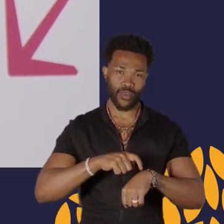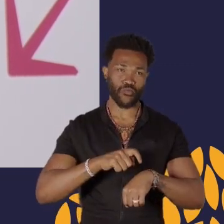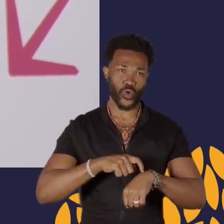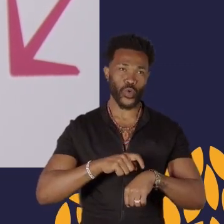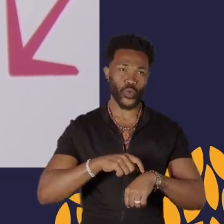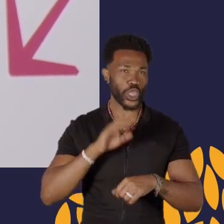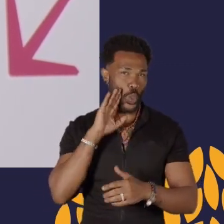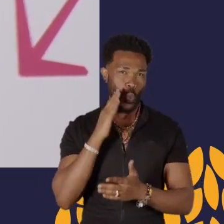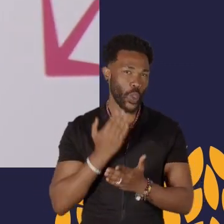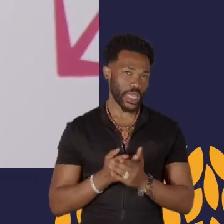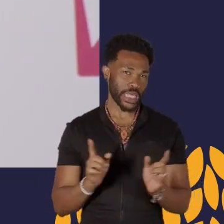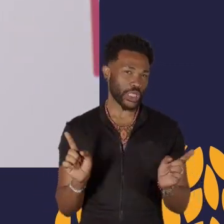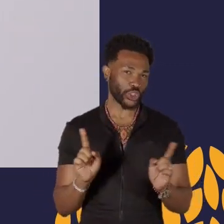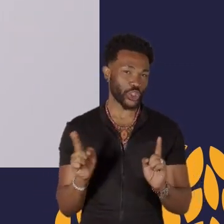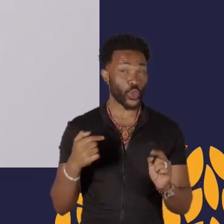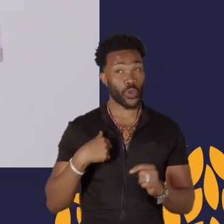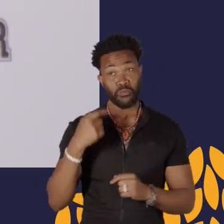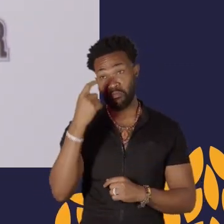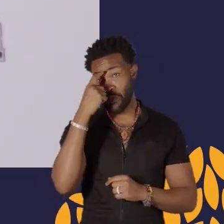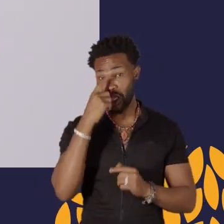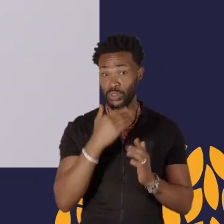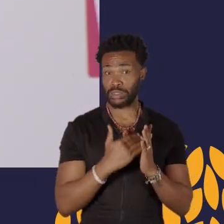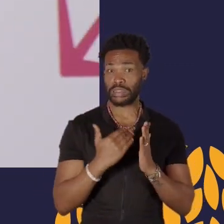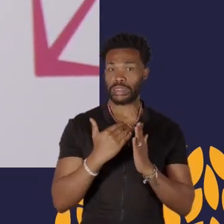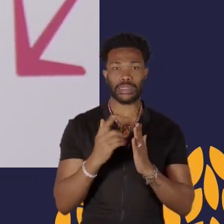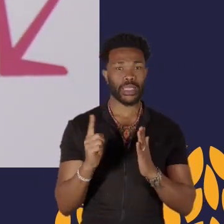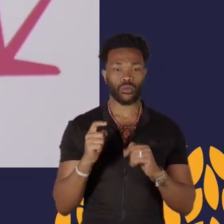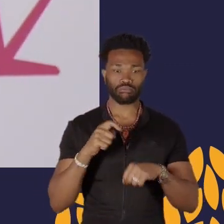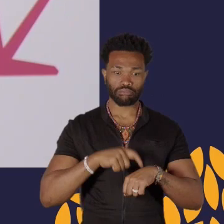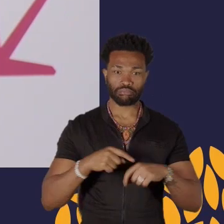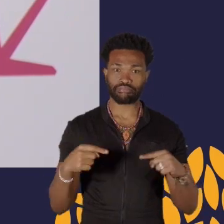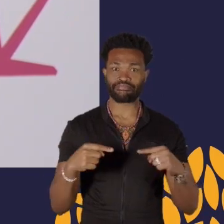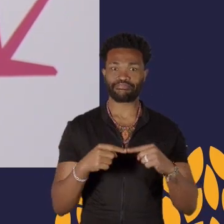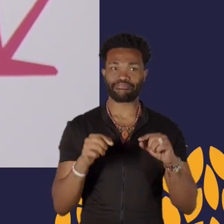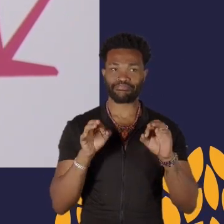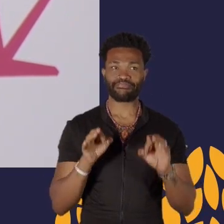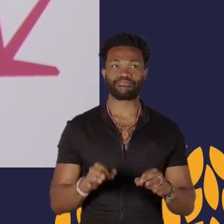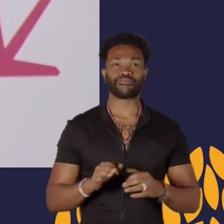maneira inacreditável, que eu estava achando que eu não ia conseguir,